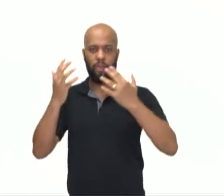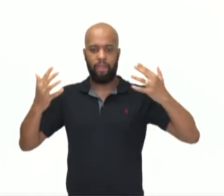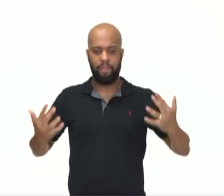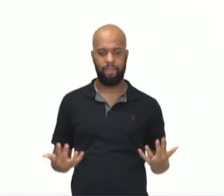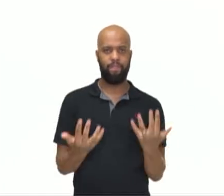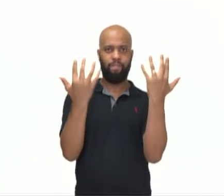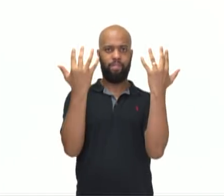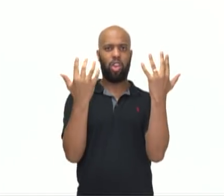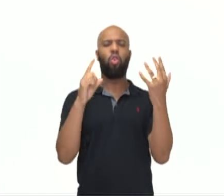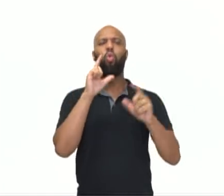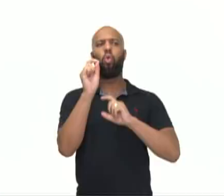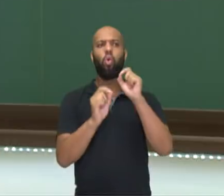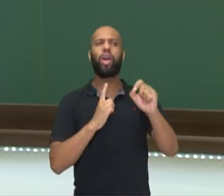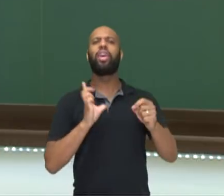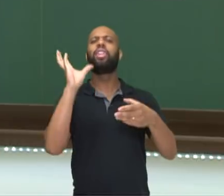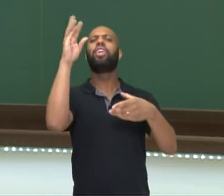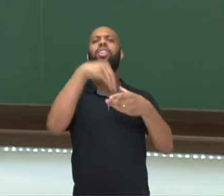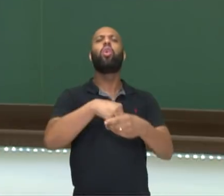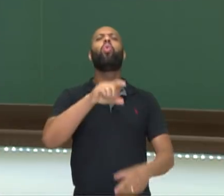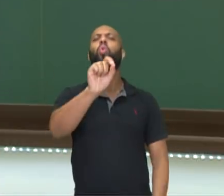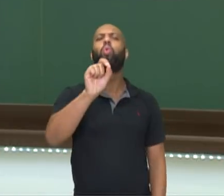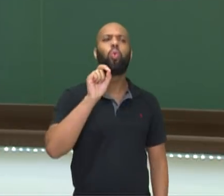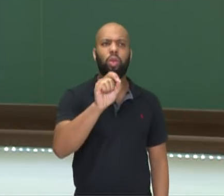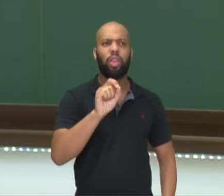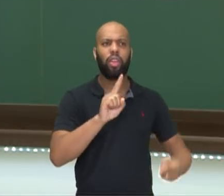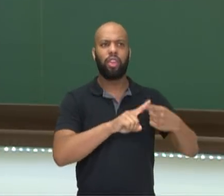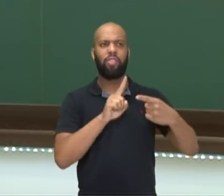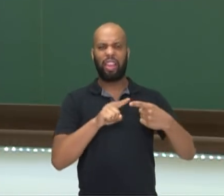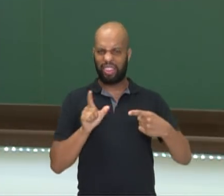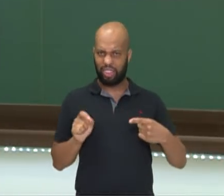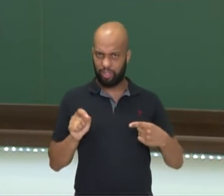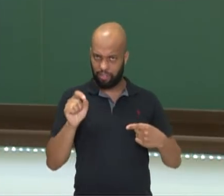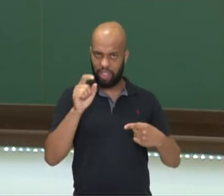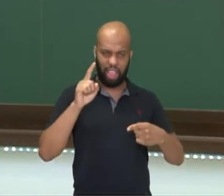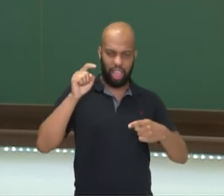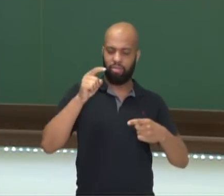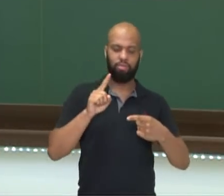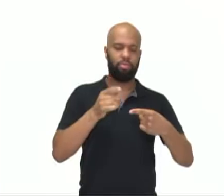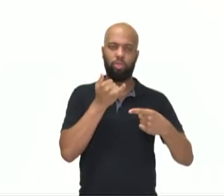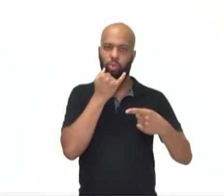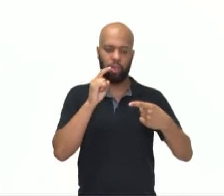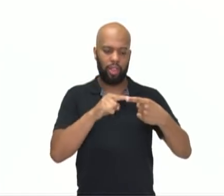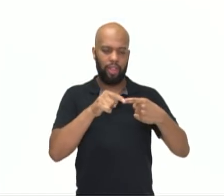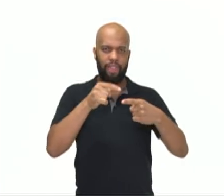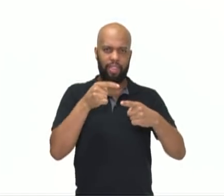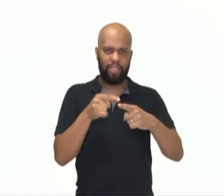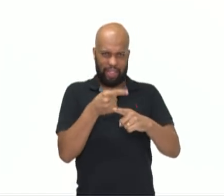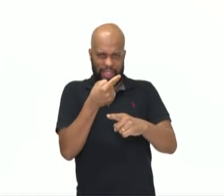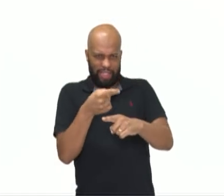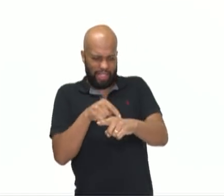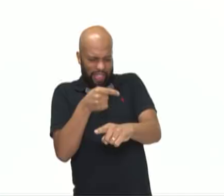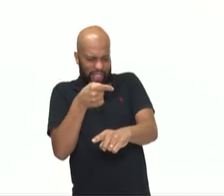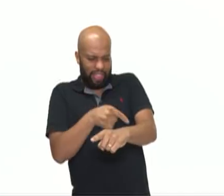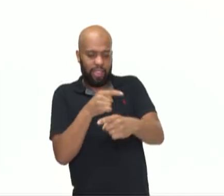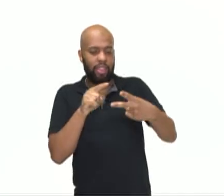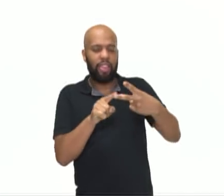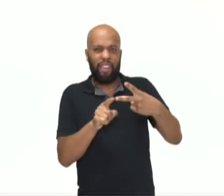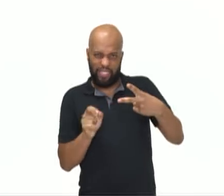essas luvas de palha estão cheias de letra A, espinhos, letra B, formigas ou letra